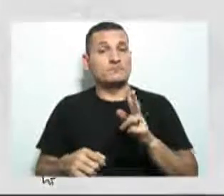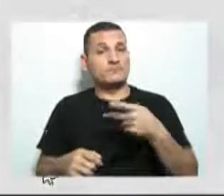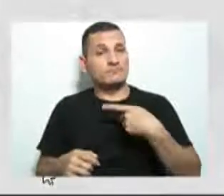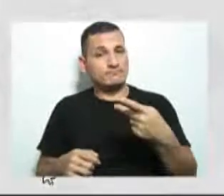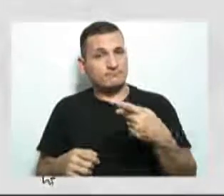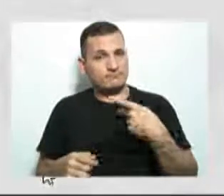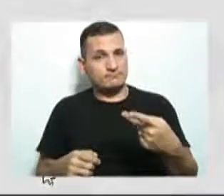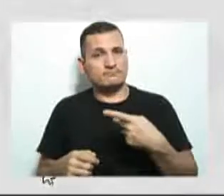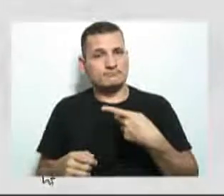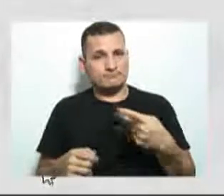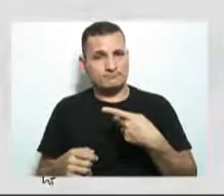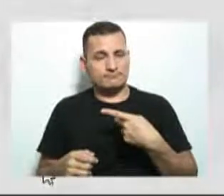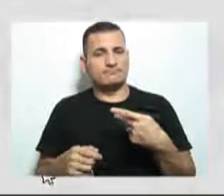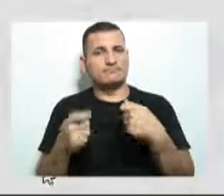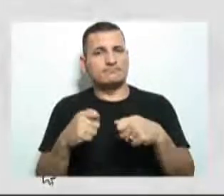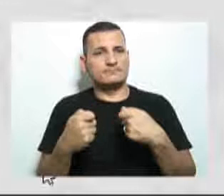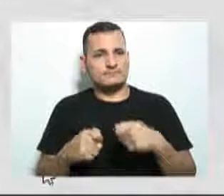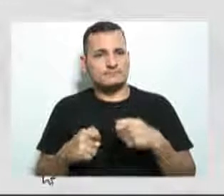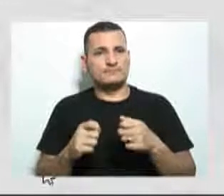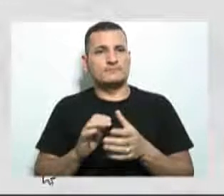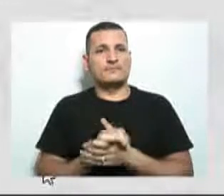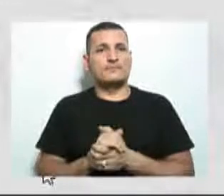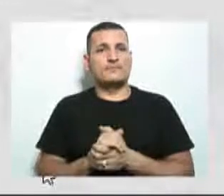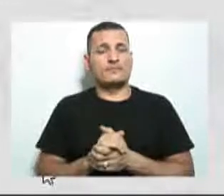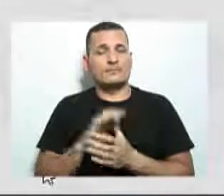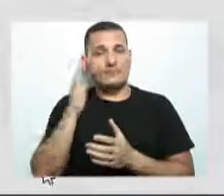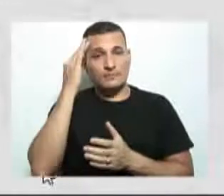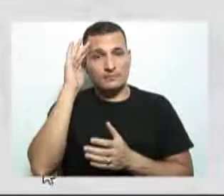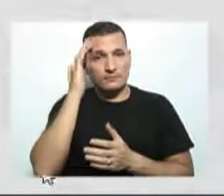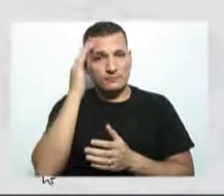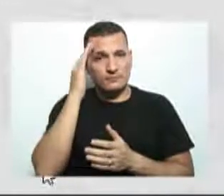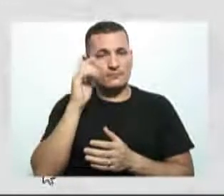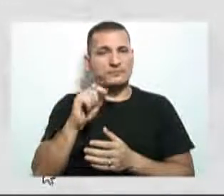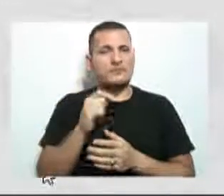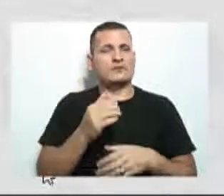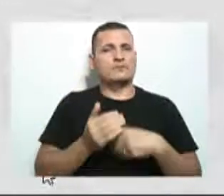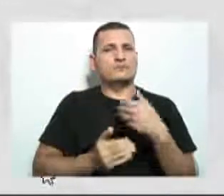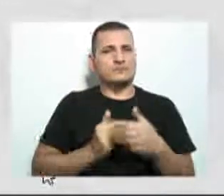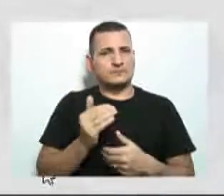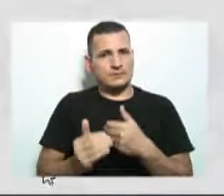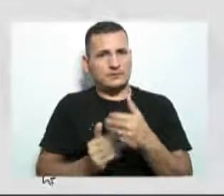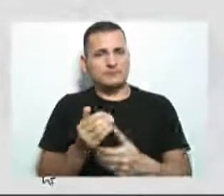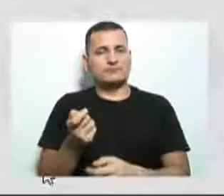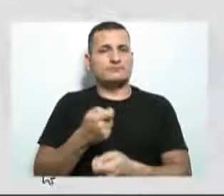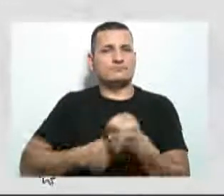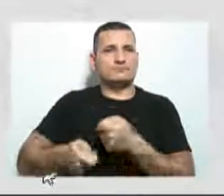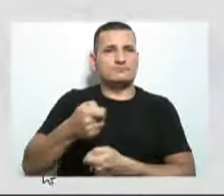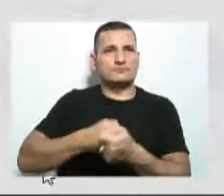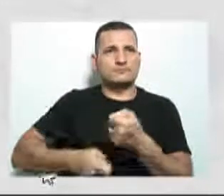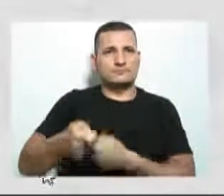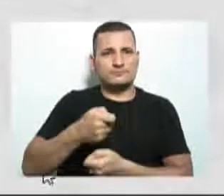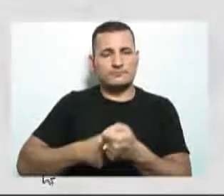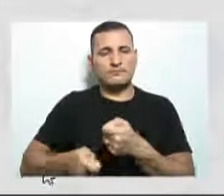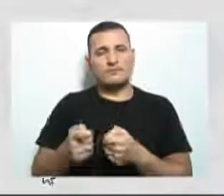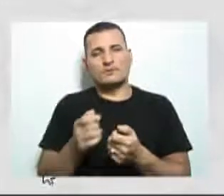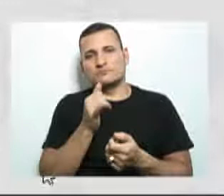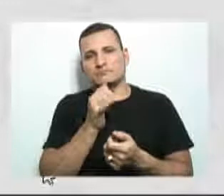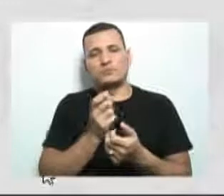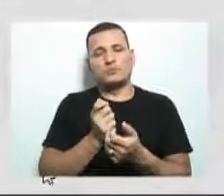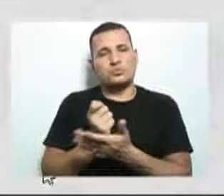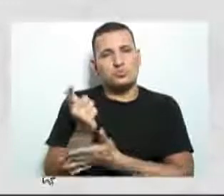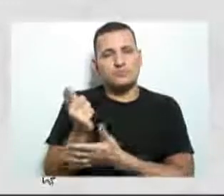você, eu também, professor, você com certeza, entender que o processo de negociação, como de compra e venda, por